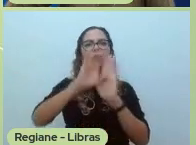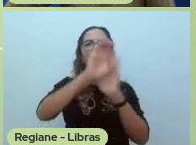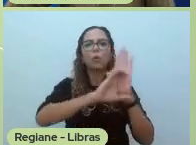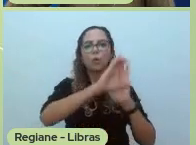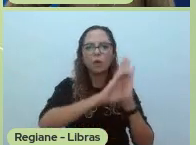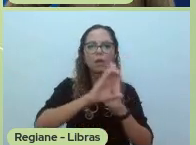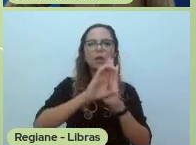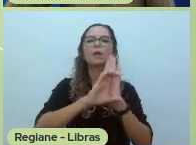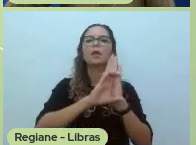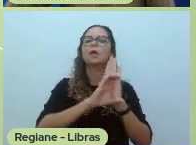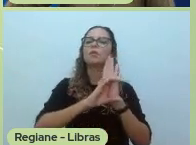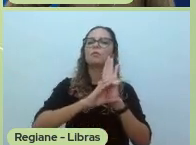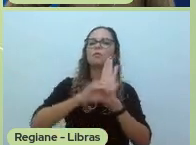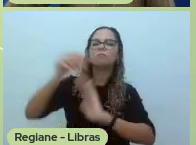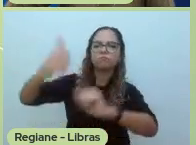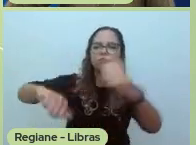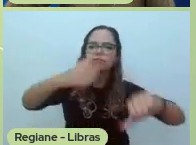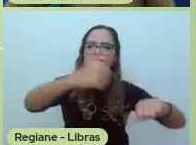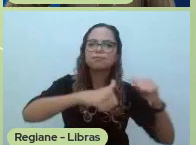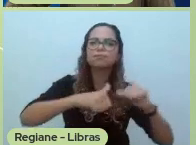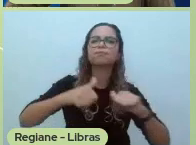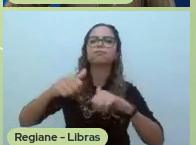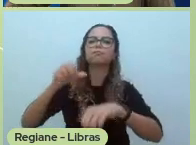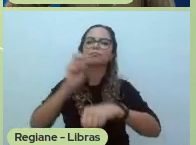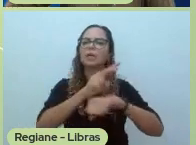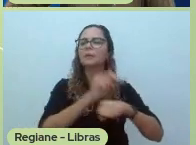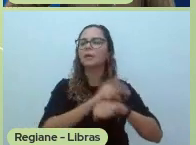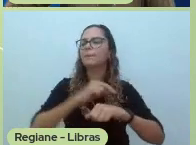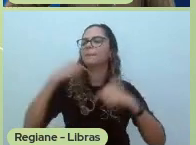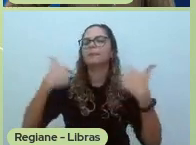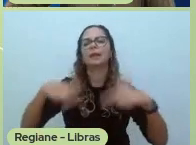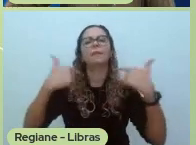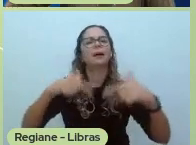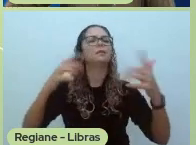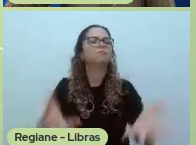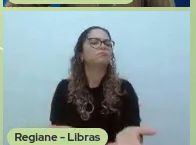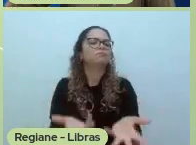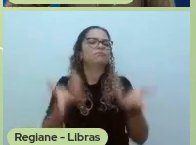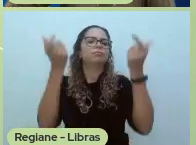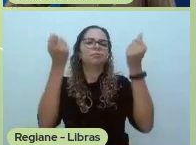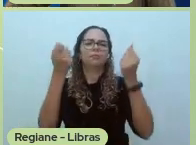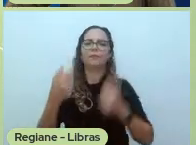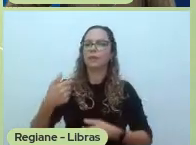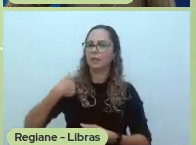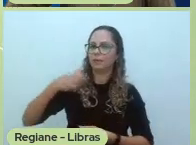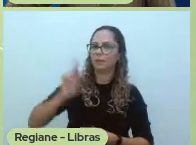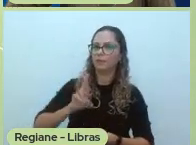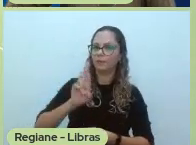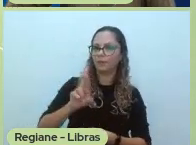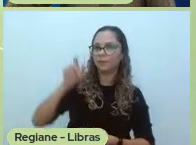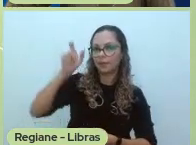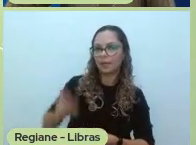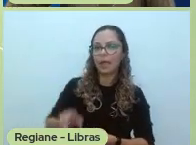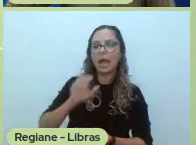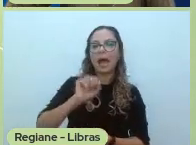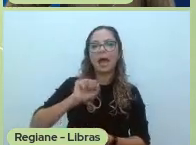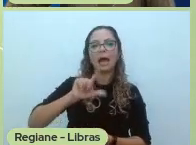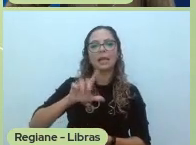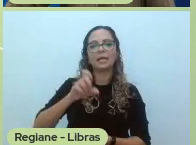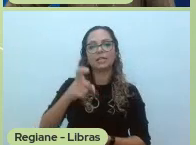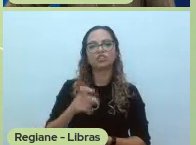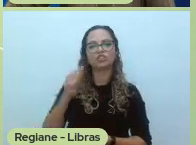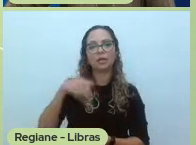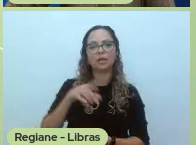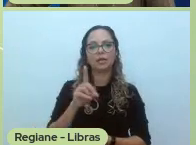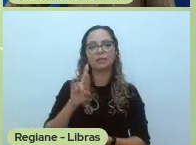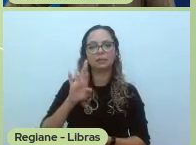cegas. Enfim, tem um trabalho incrível que esse time está fazendo. Eu estou representando o Alexandre Barros, que é o diretor que cuida de todas as